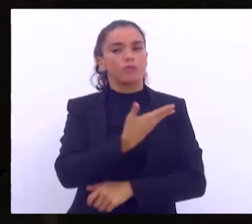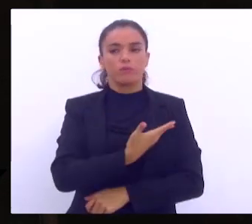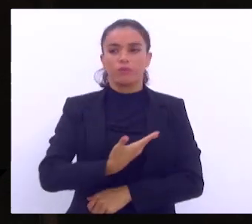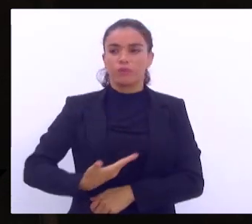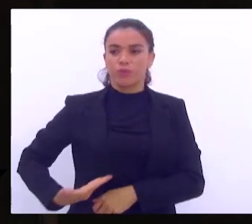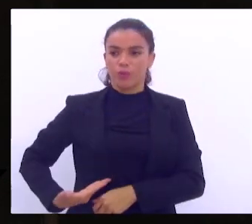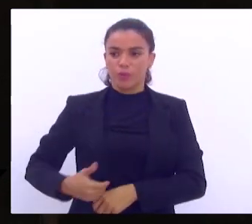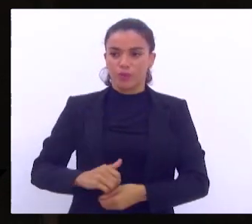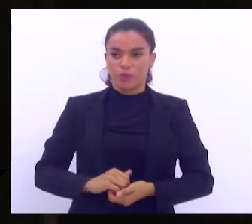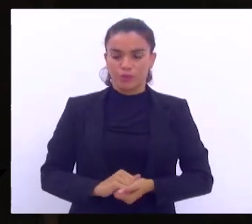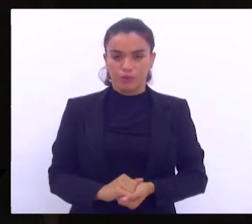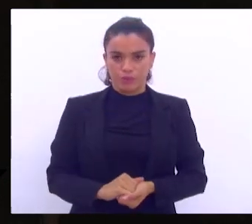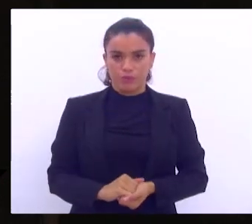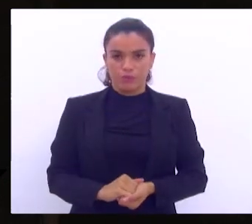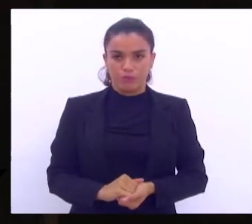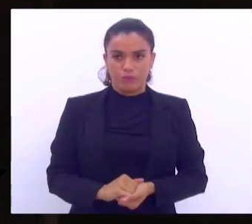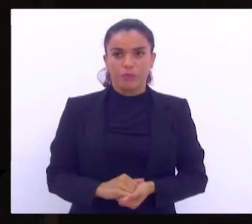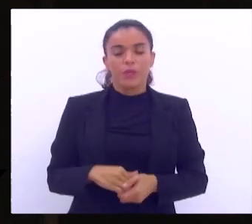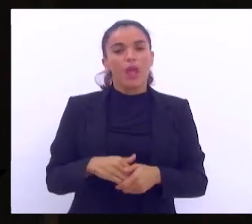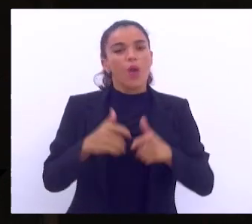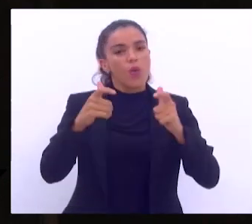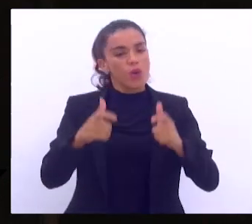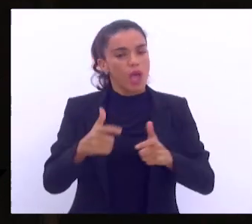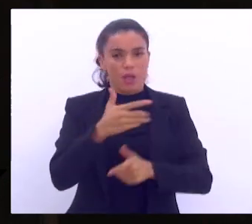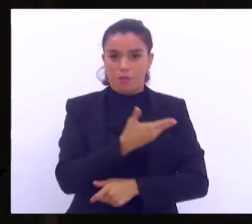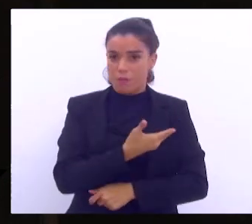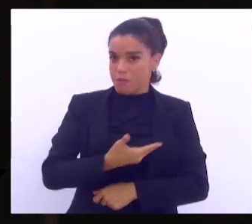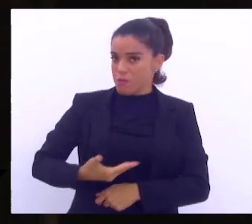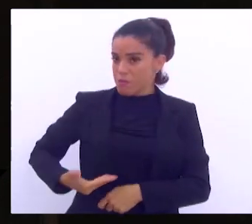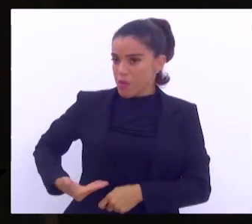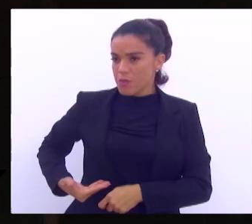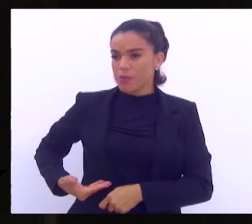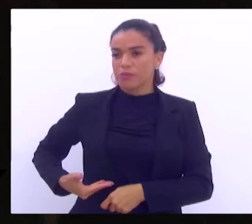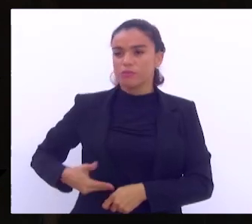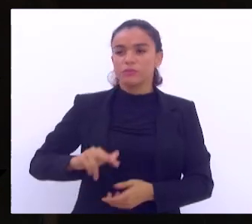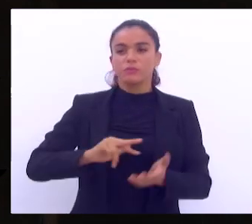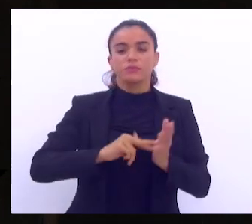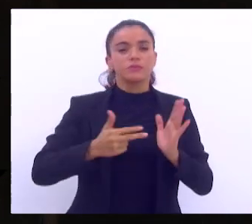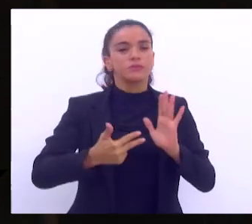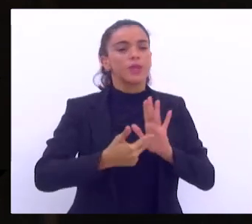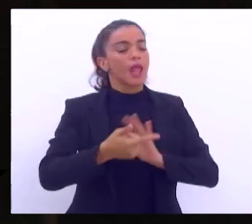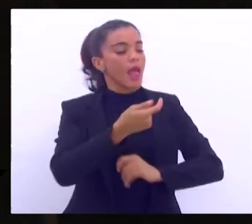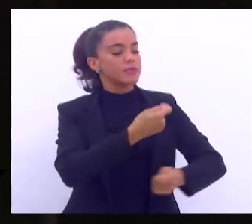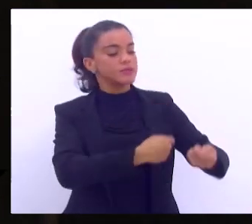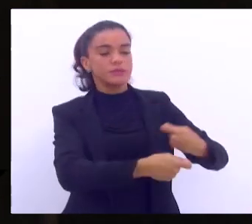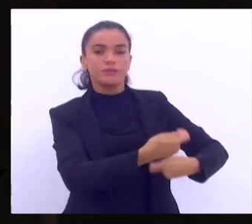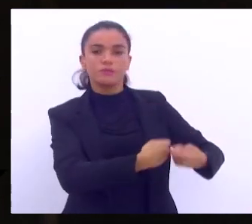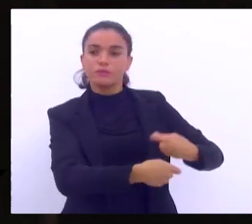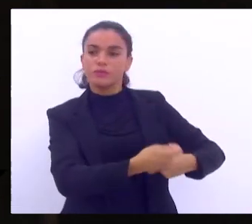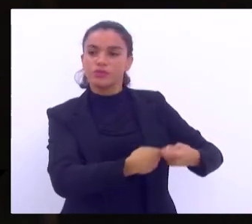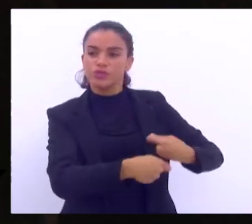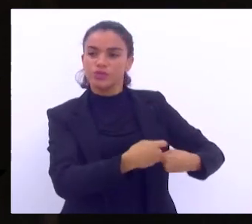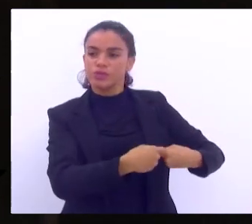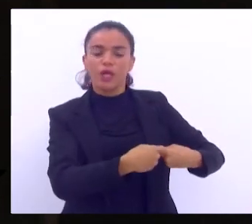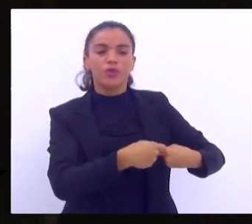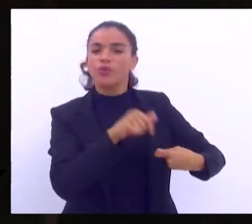e, por ser um equipamento público, ele é administrado